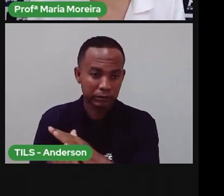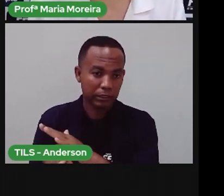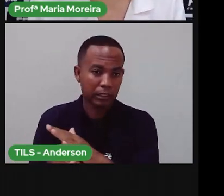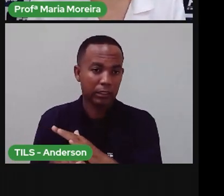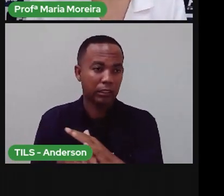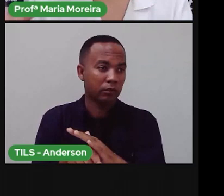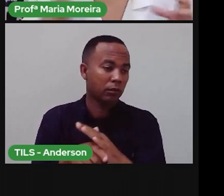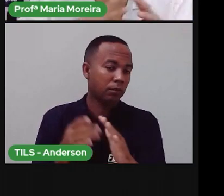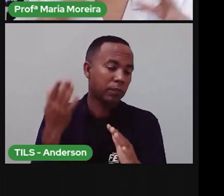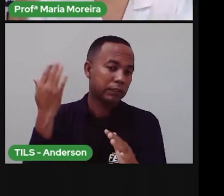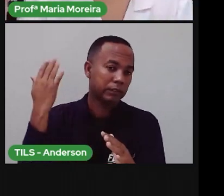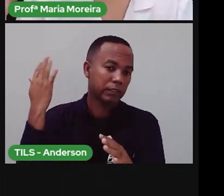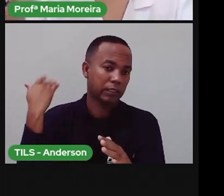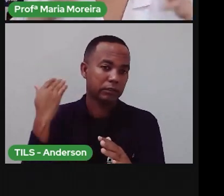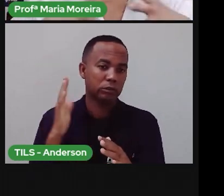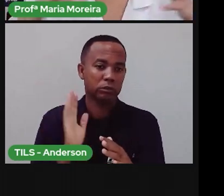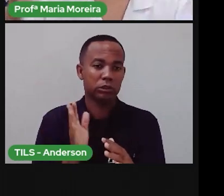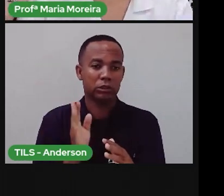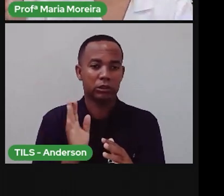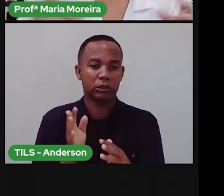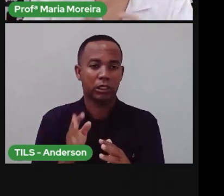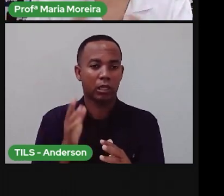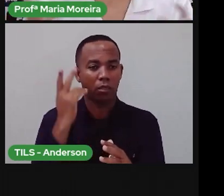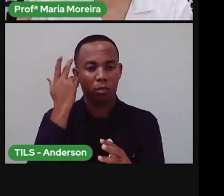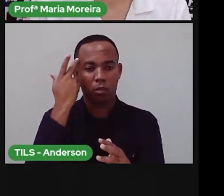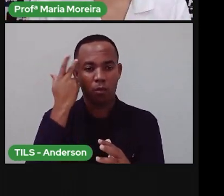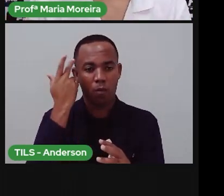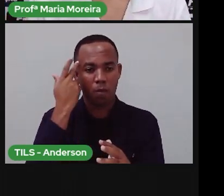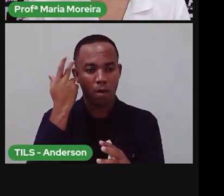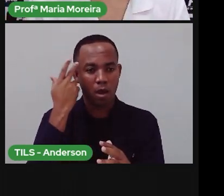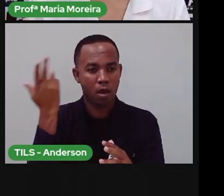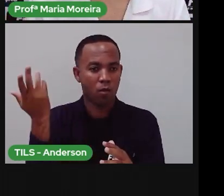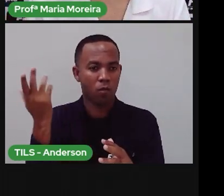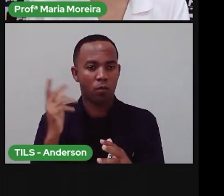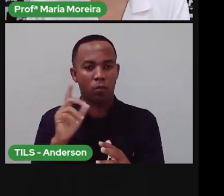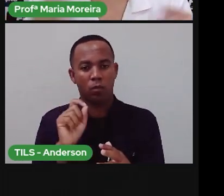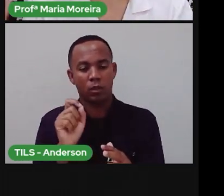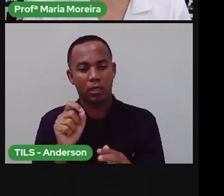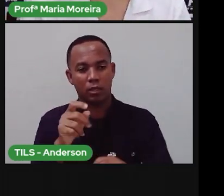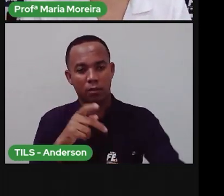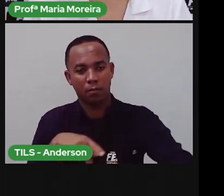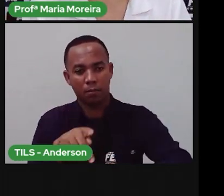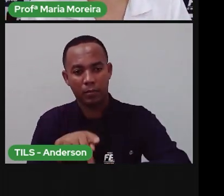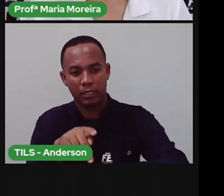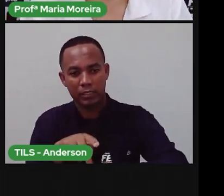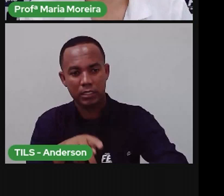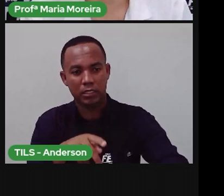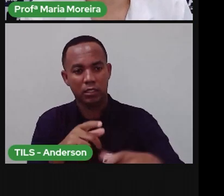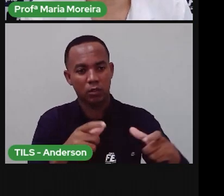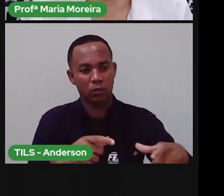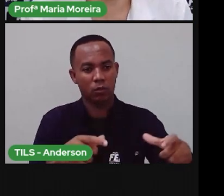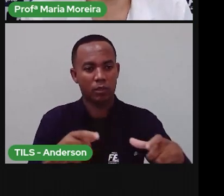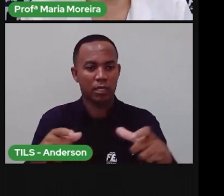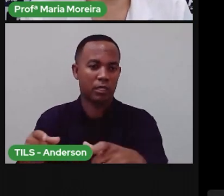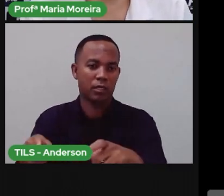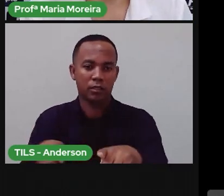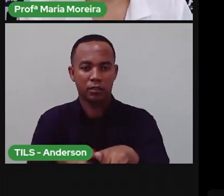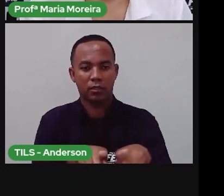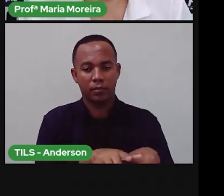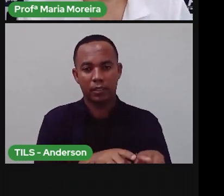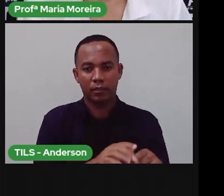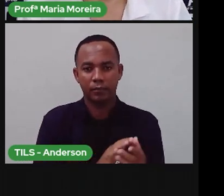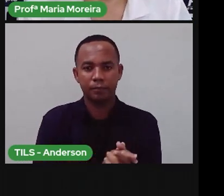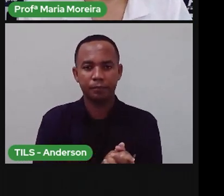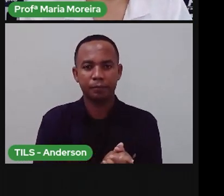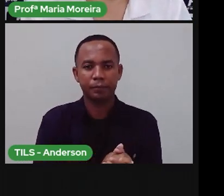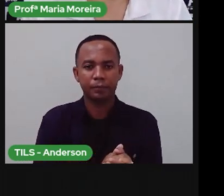aquela época, já era comum a comercialização entre esses países, entre esses continentes, certo? E